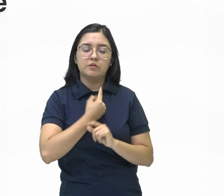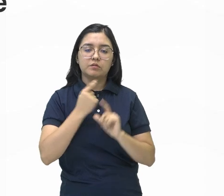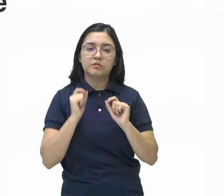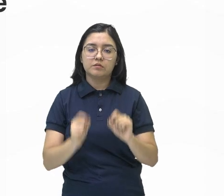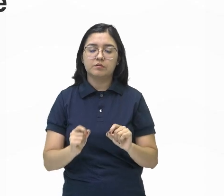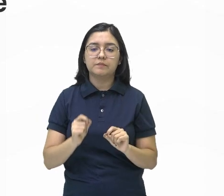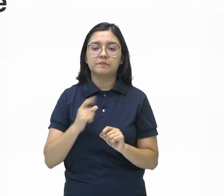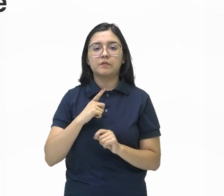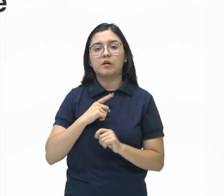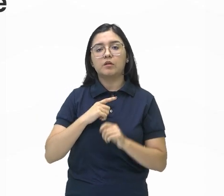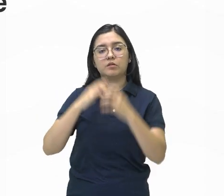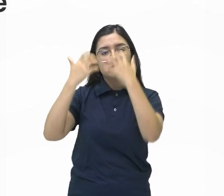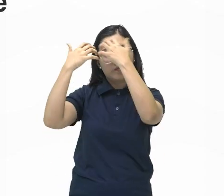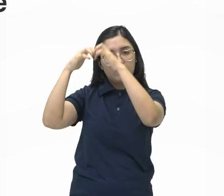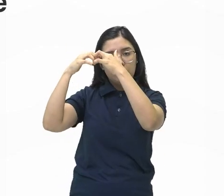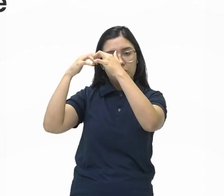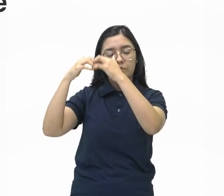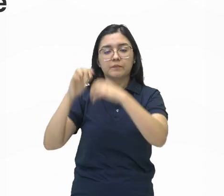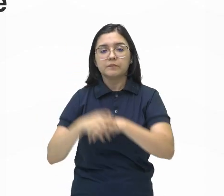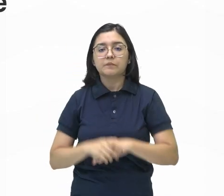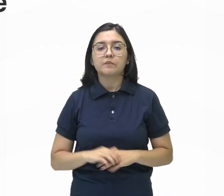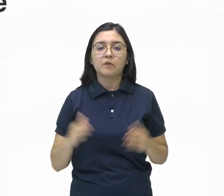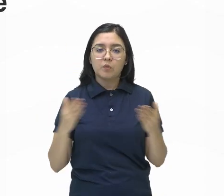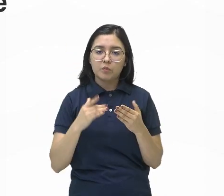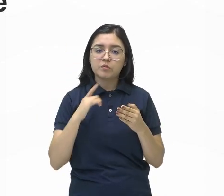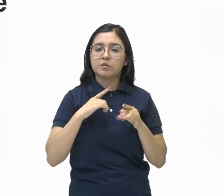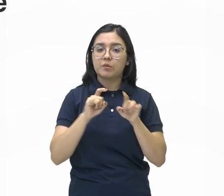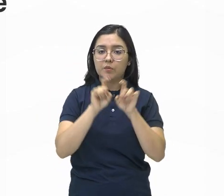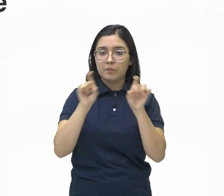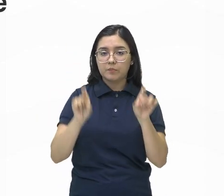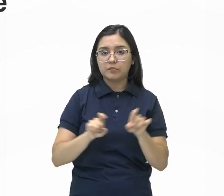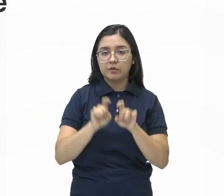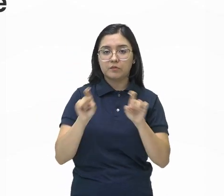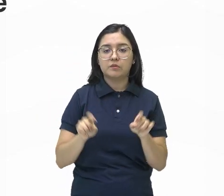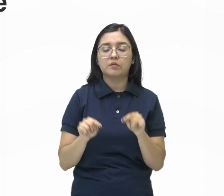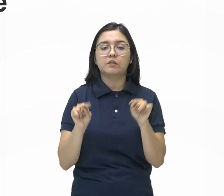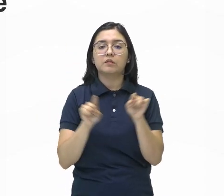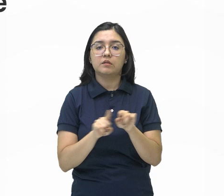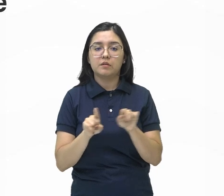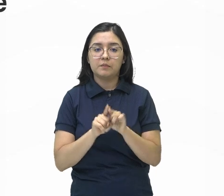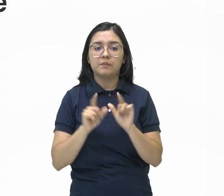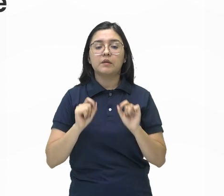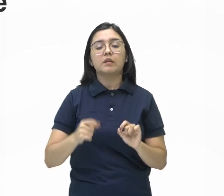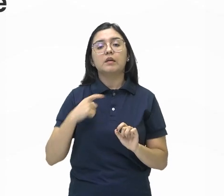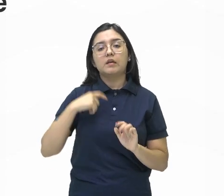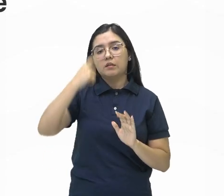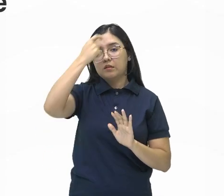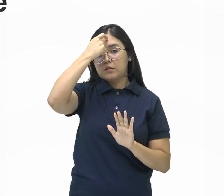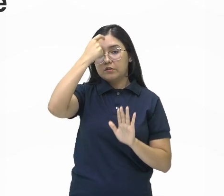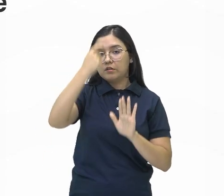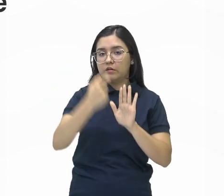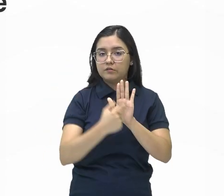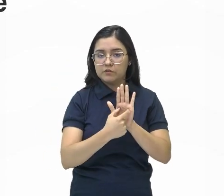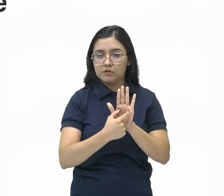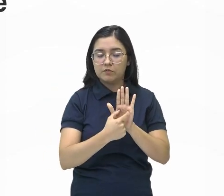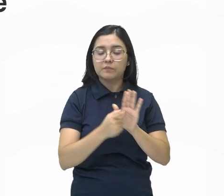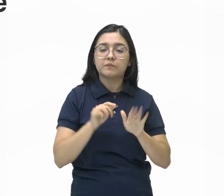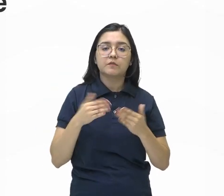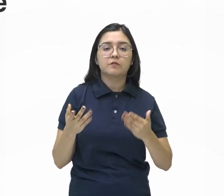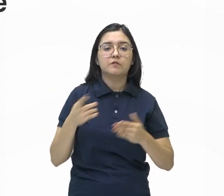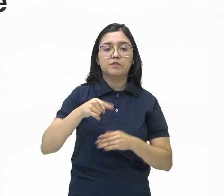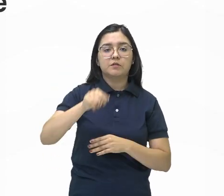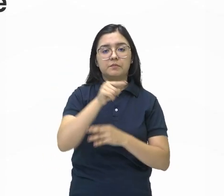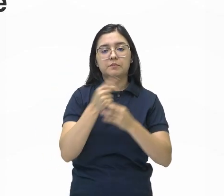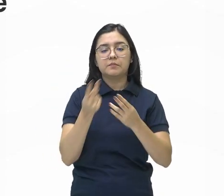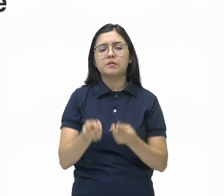nossa cognição, né? E hoje nós temos computadores e agora nós temos até inteligência artificial. Então, para vocês